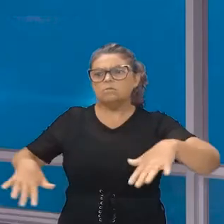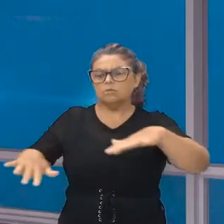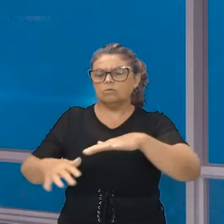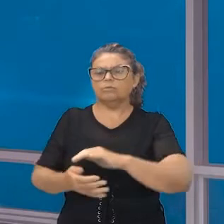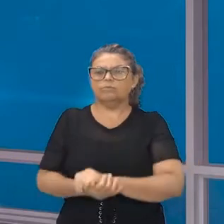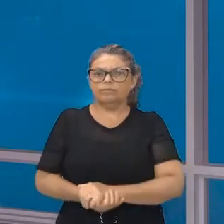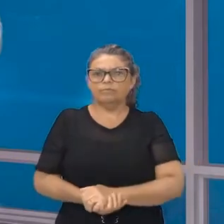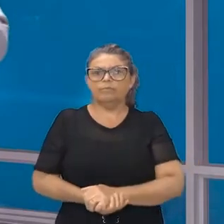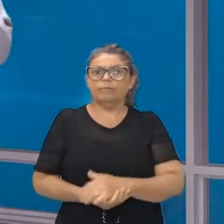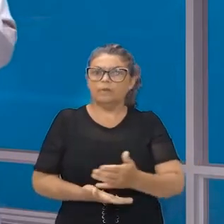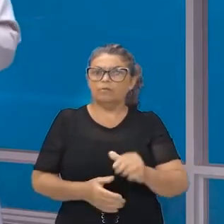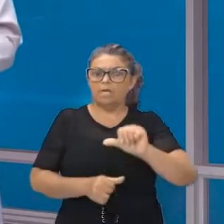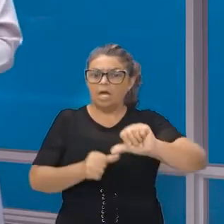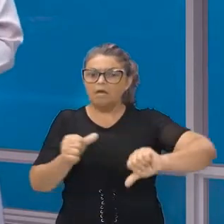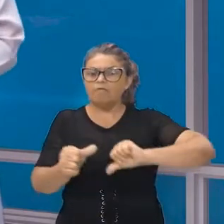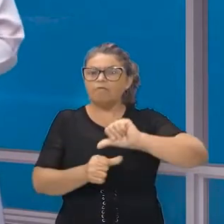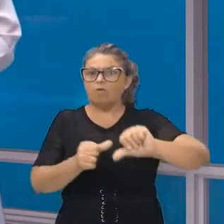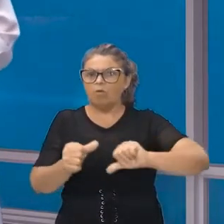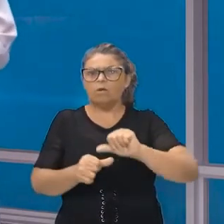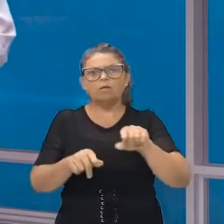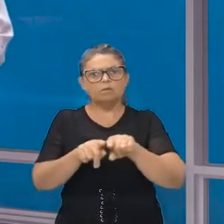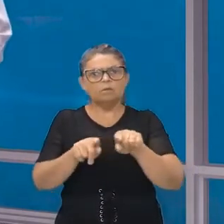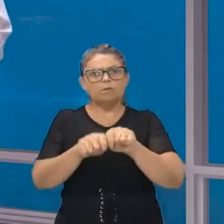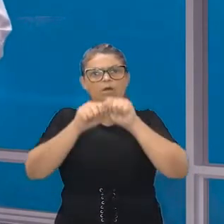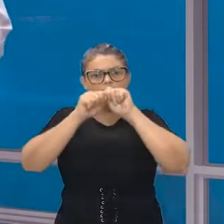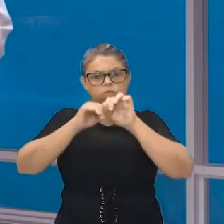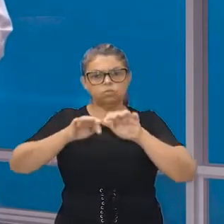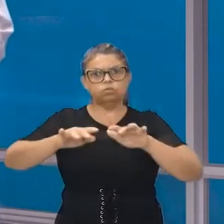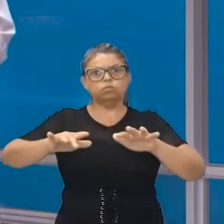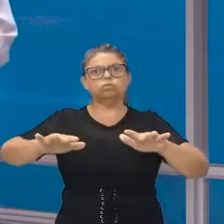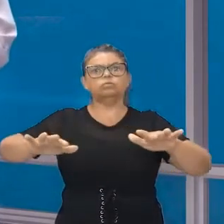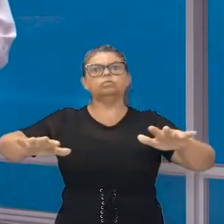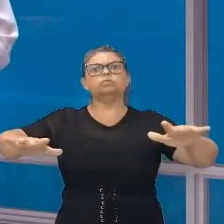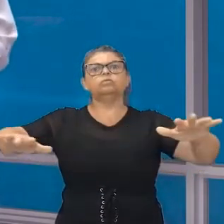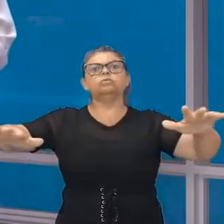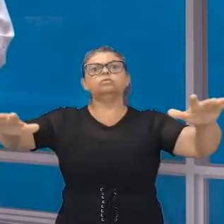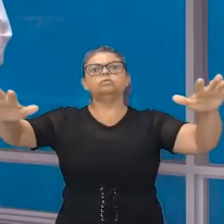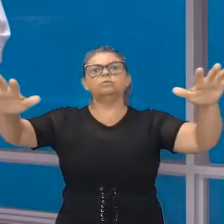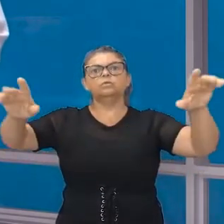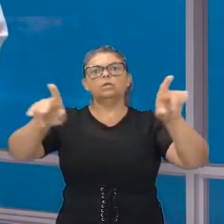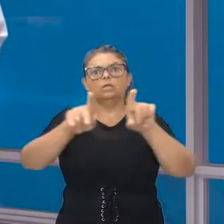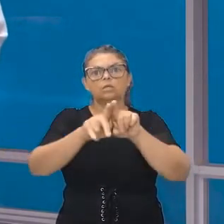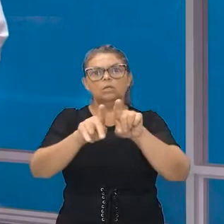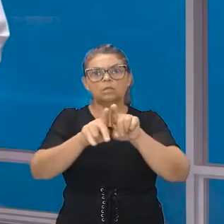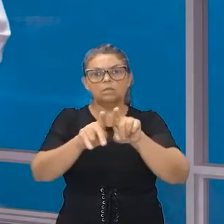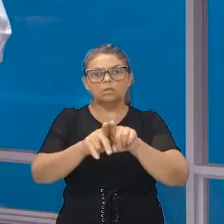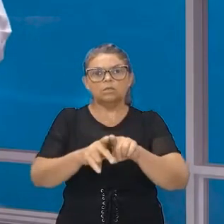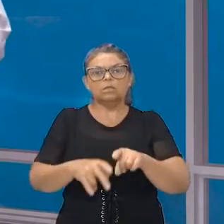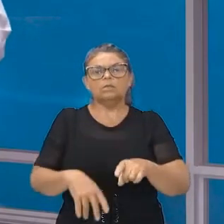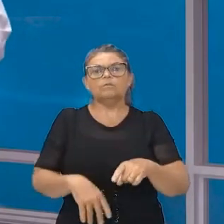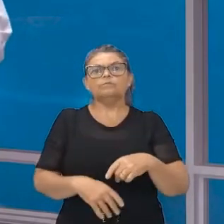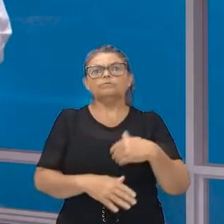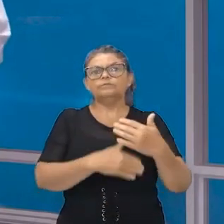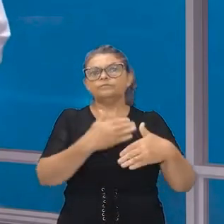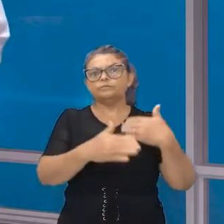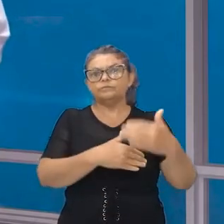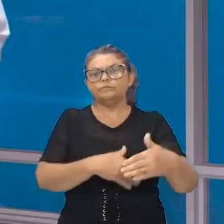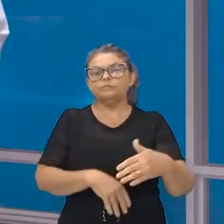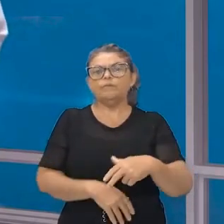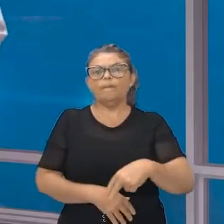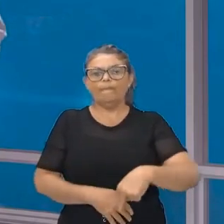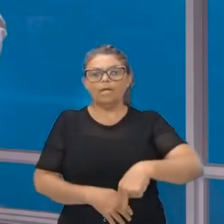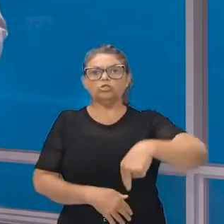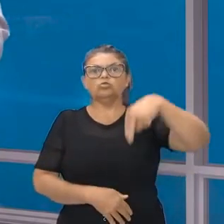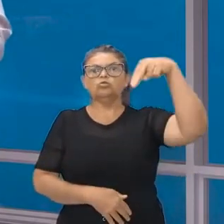Chamamos de luteranismo, ela também vai se expandir, vai chegar até João Calvino ali no norte da